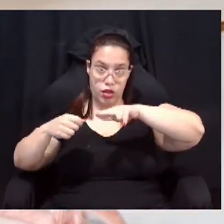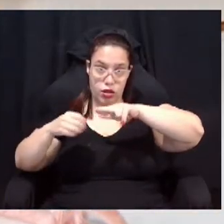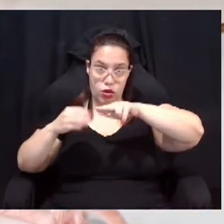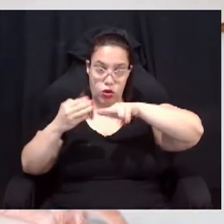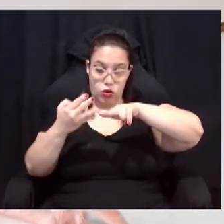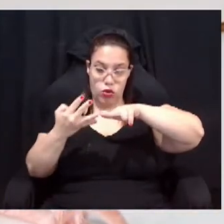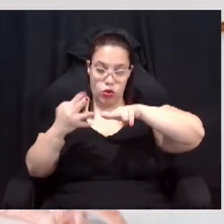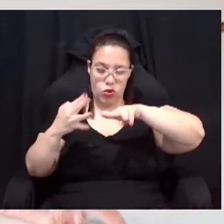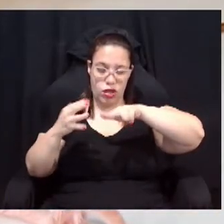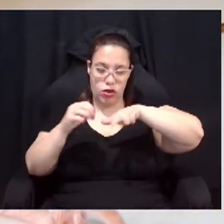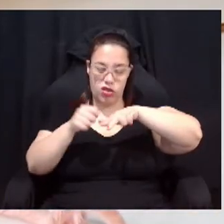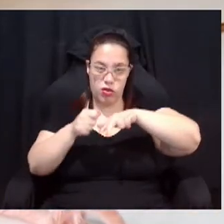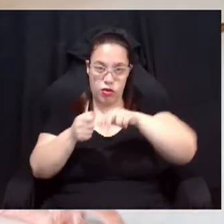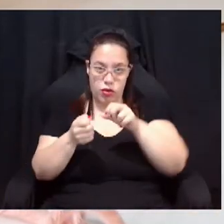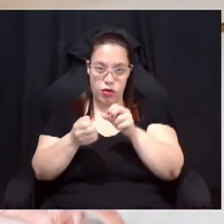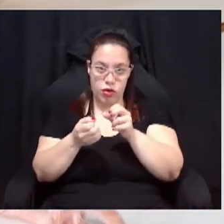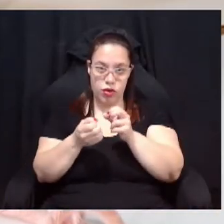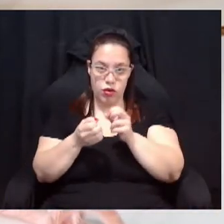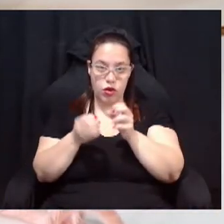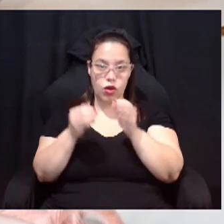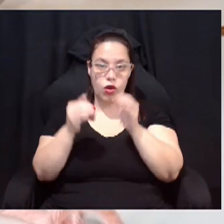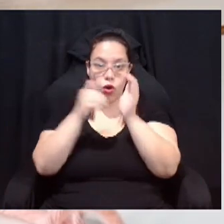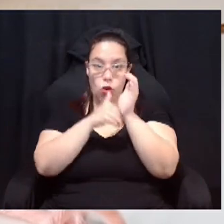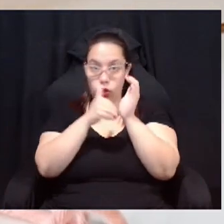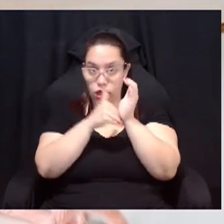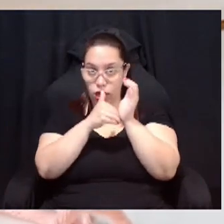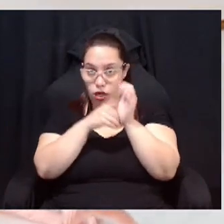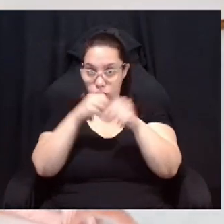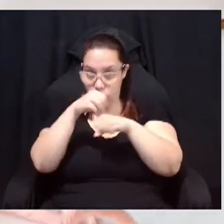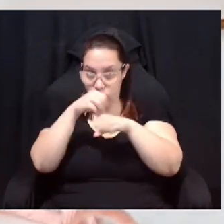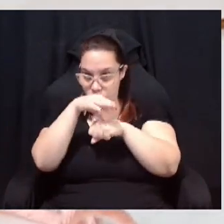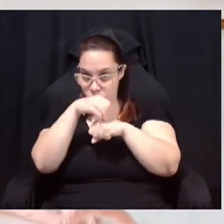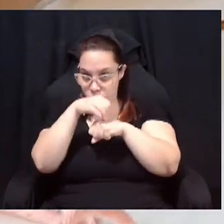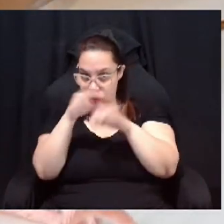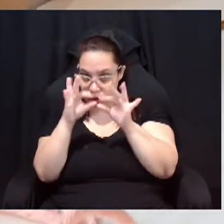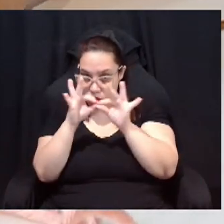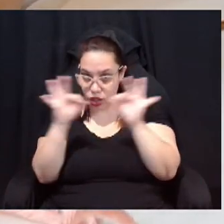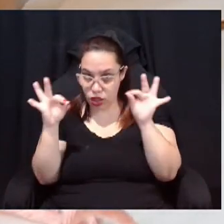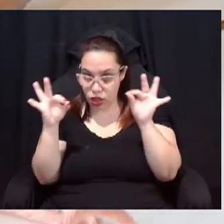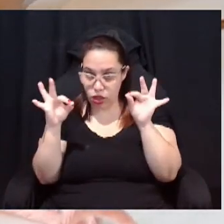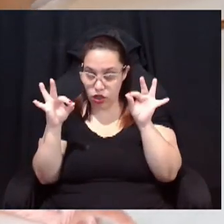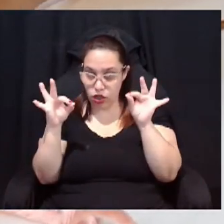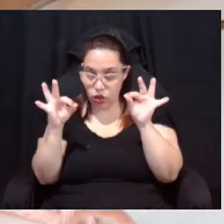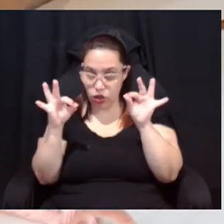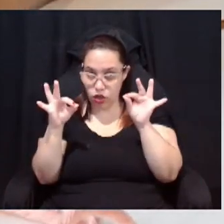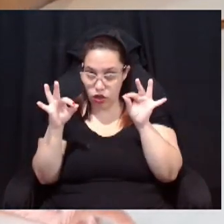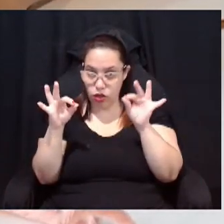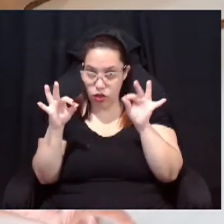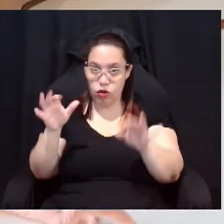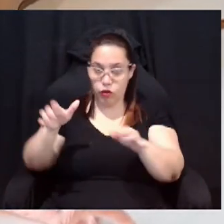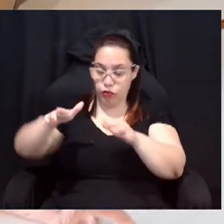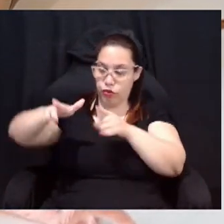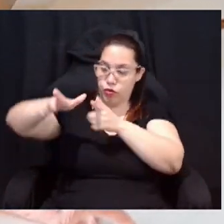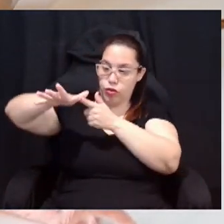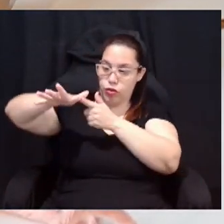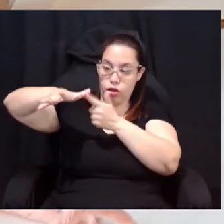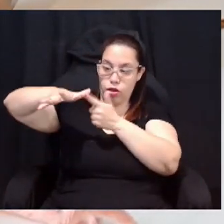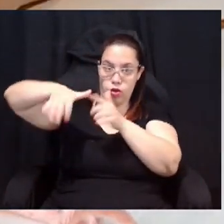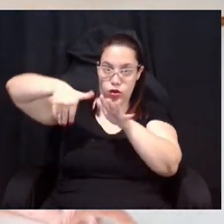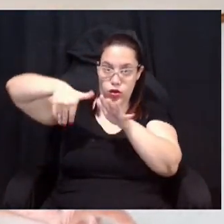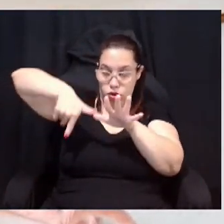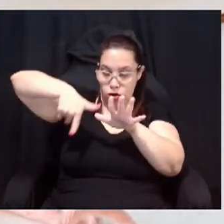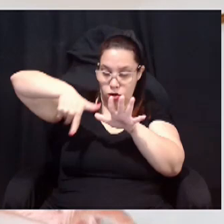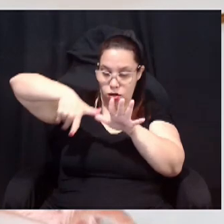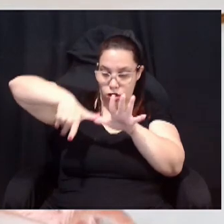formei. Ó, o segredo pra gente deixar a peça alinhada é o polegar segurar as linhas do meio,